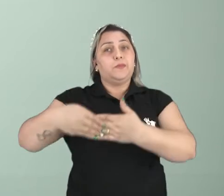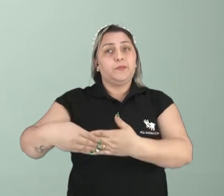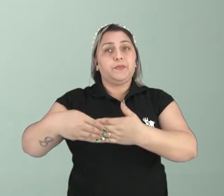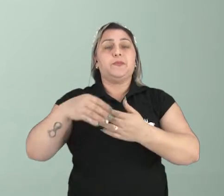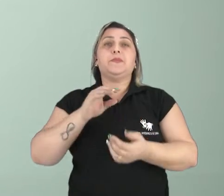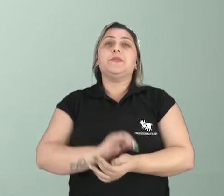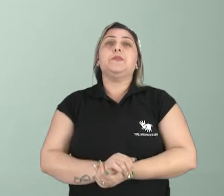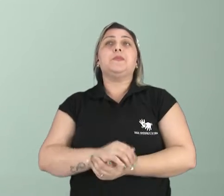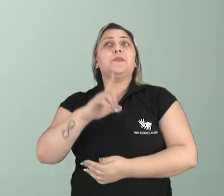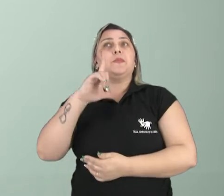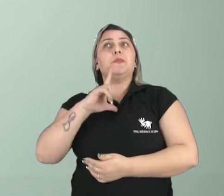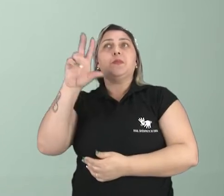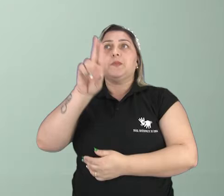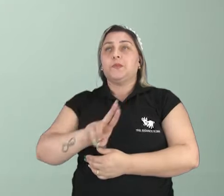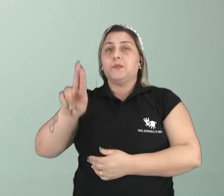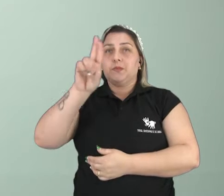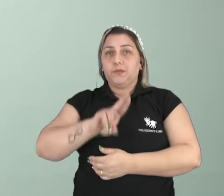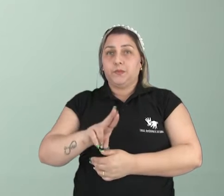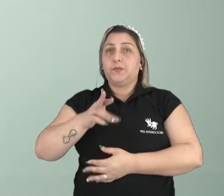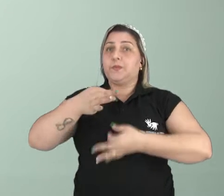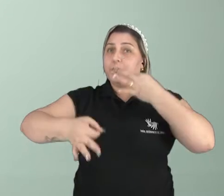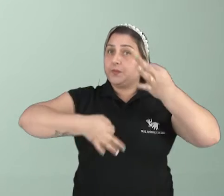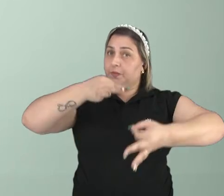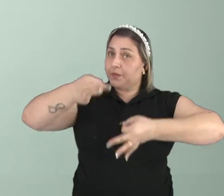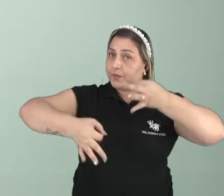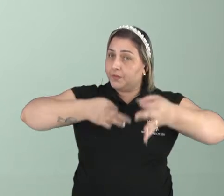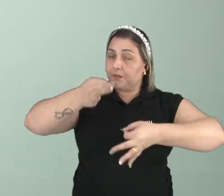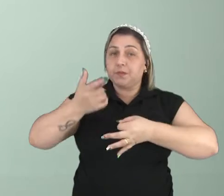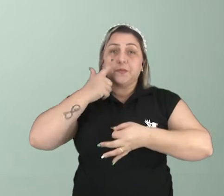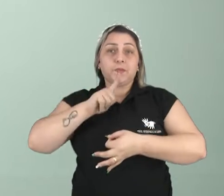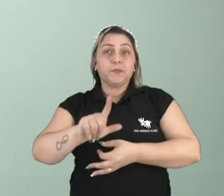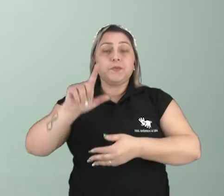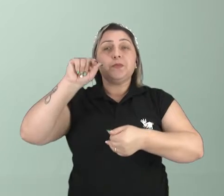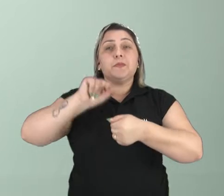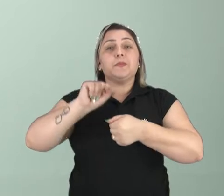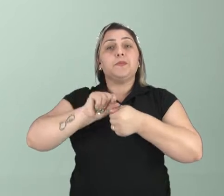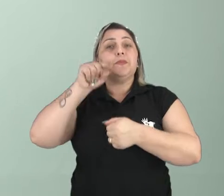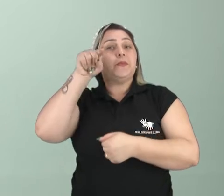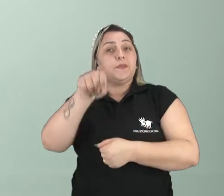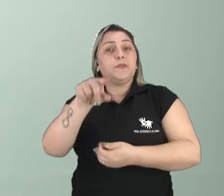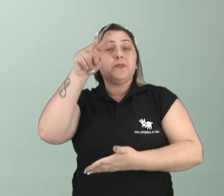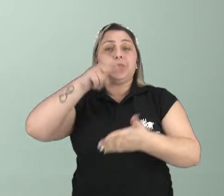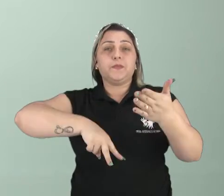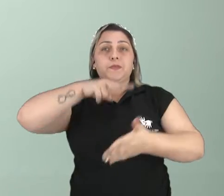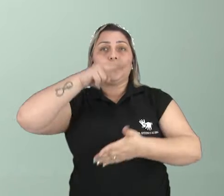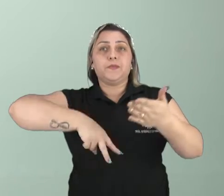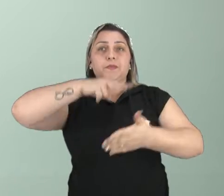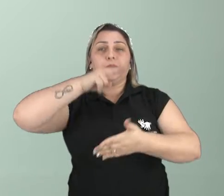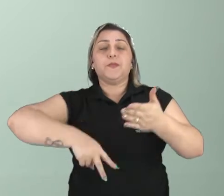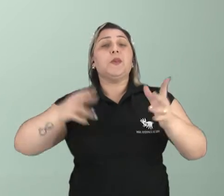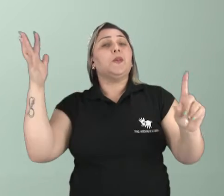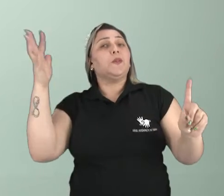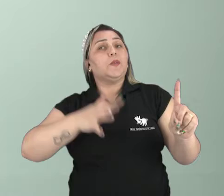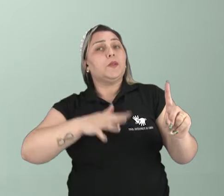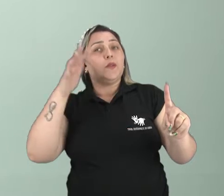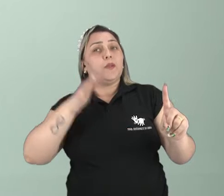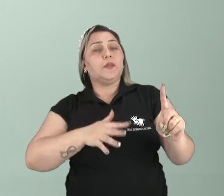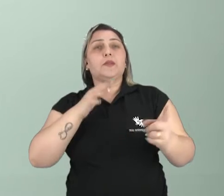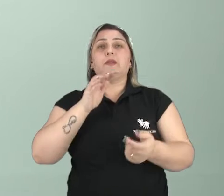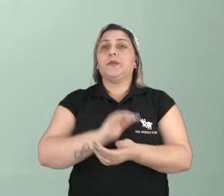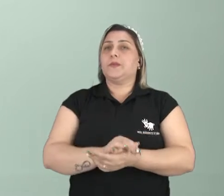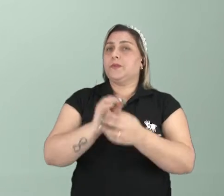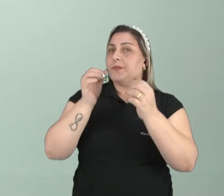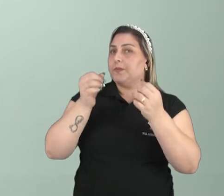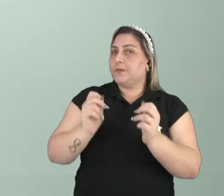vai ter que utilizar ali argumentos para conseguir fazer com que você, leitor, seja influenciado por ele, tá